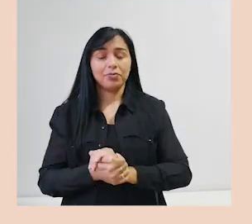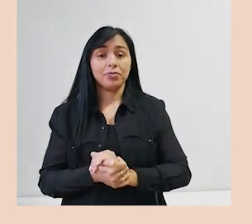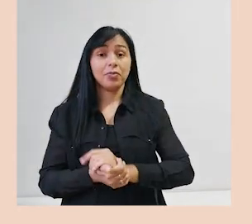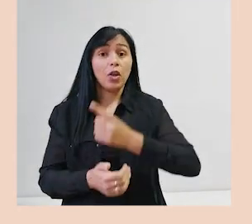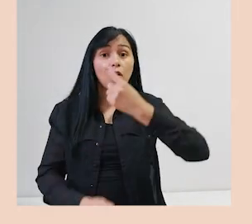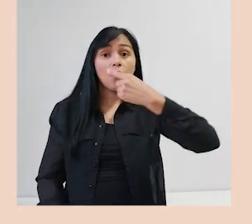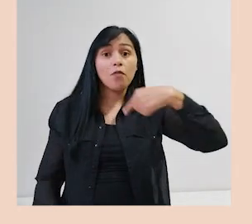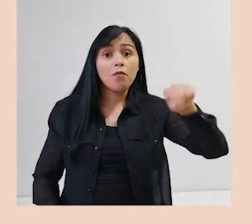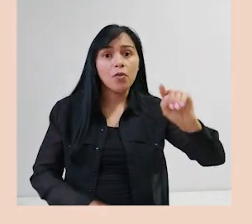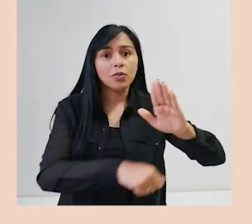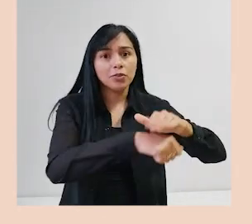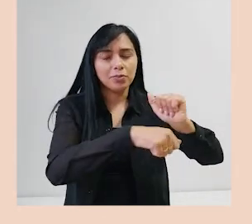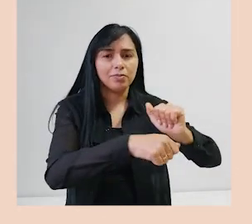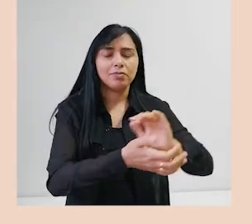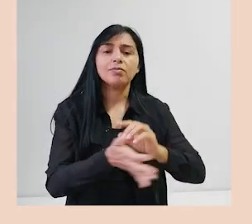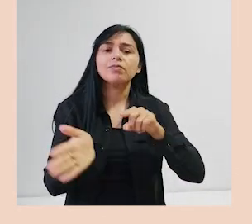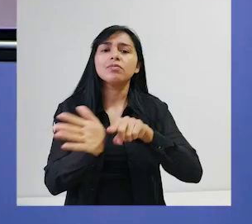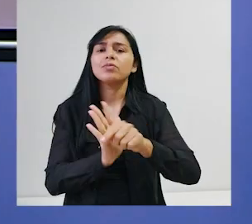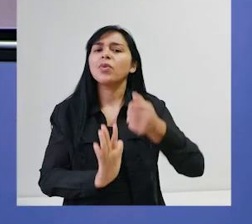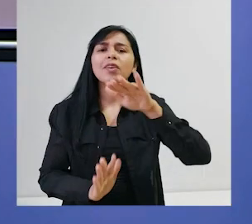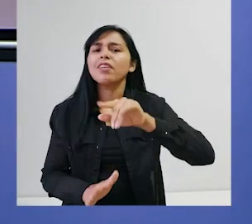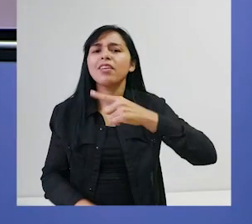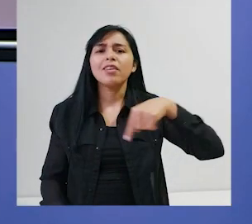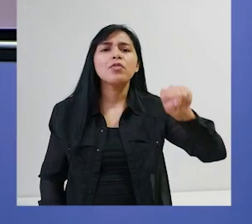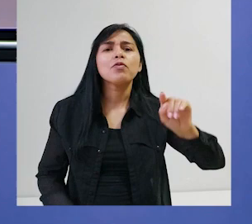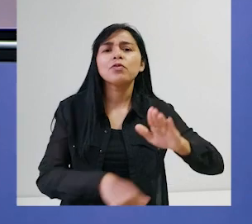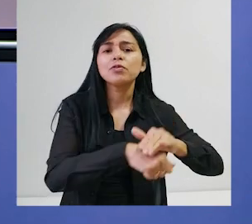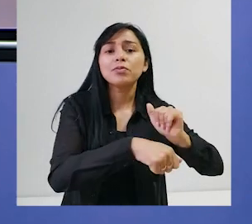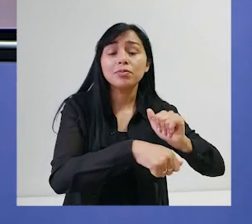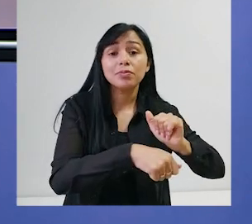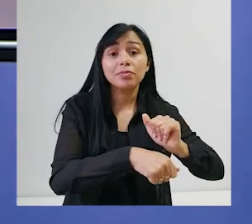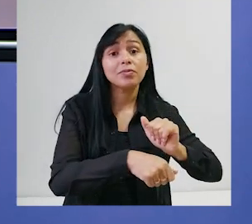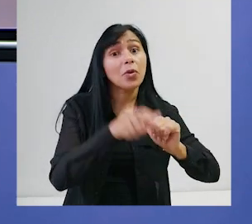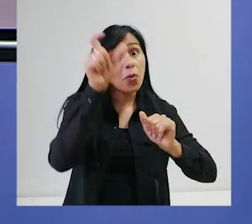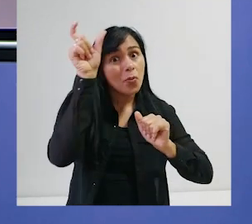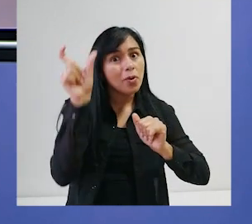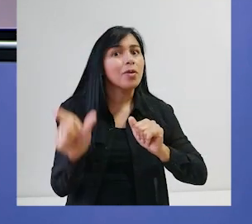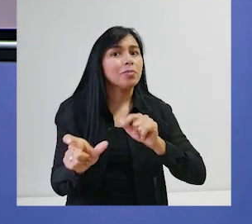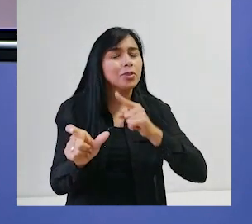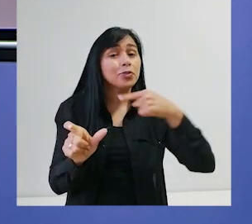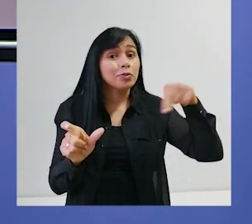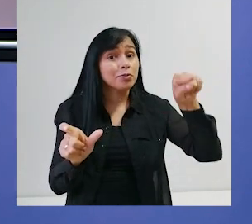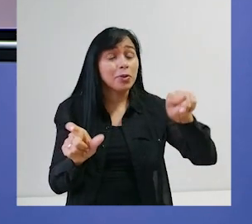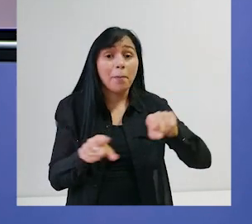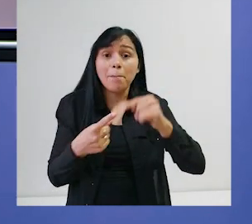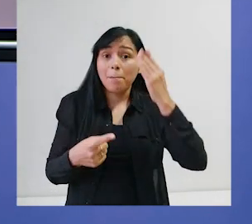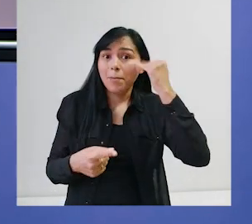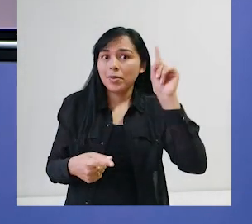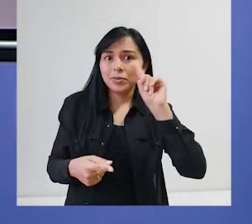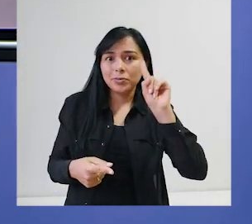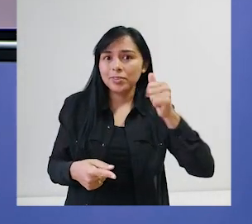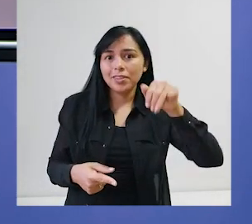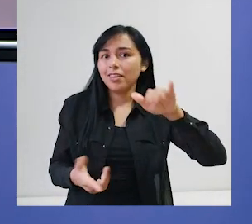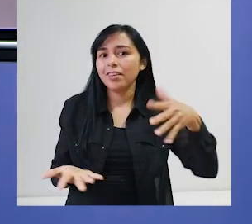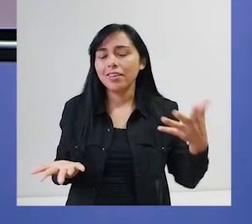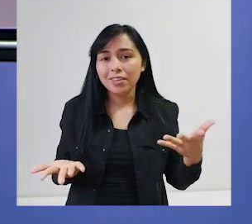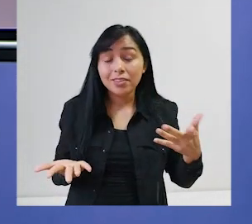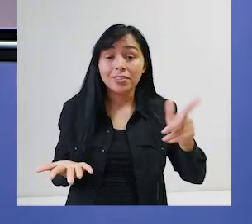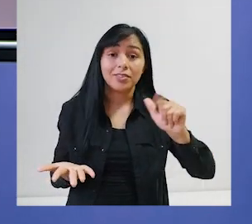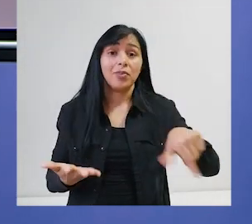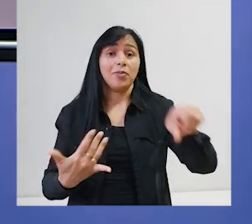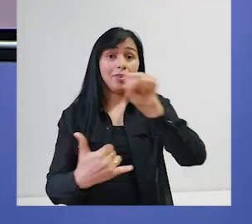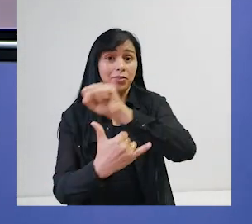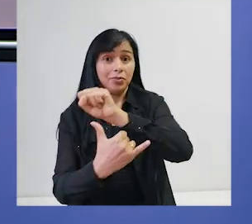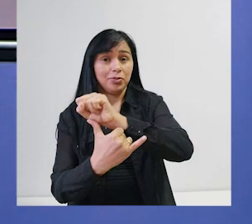da hora quem foi chamar alguém praticou uma ação mas não podemos identifica-la nesse caso temos um sujeito